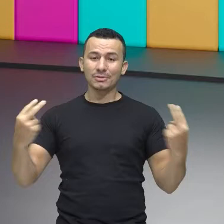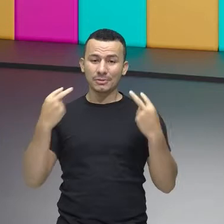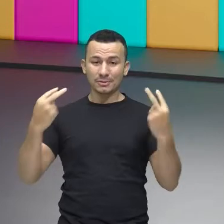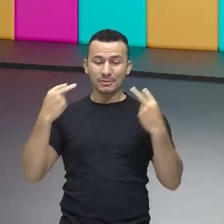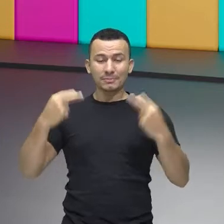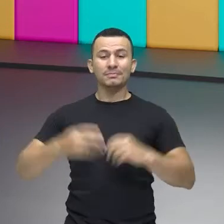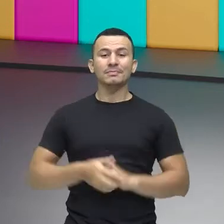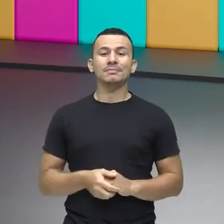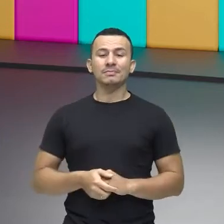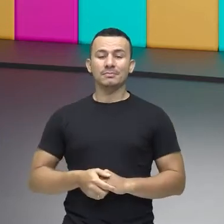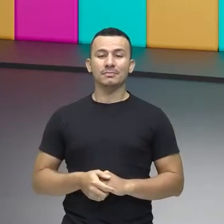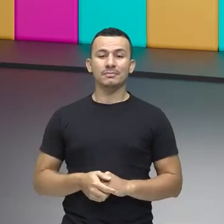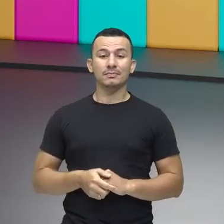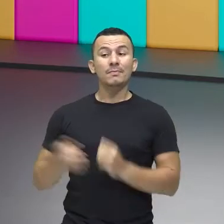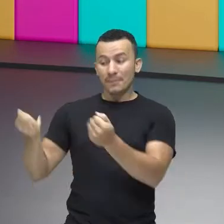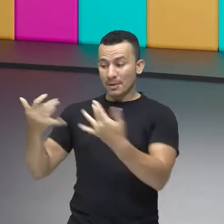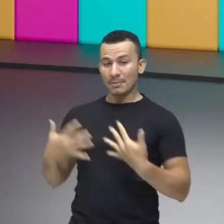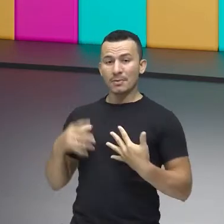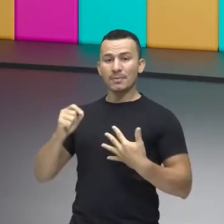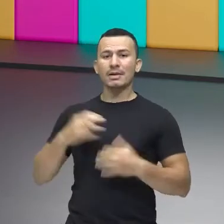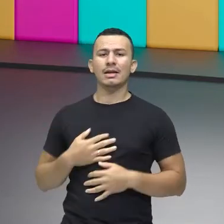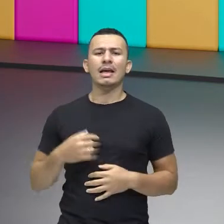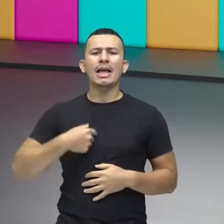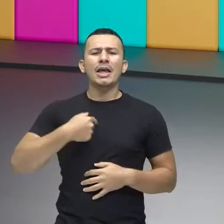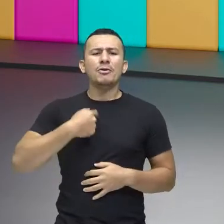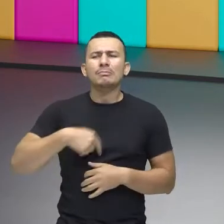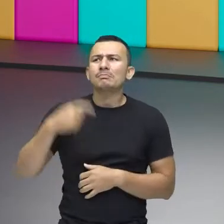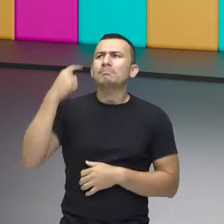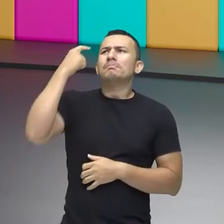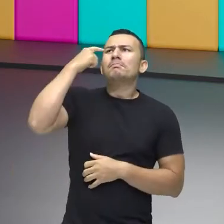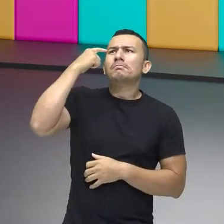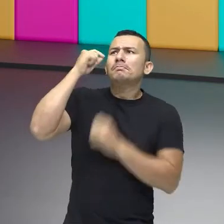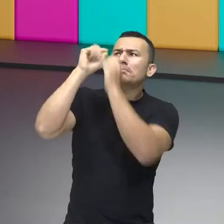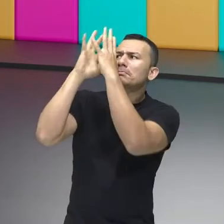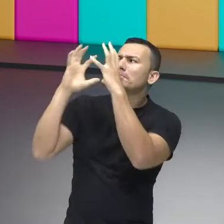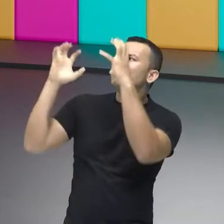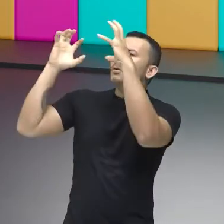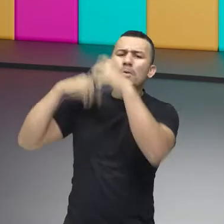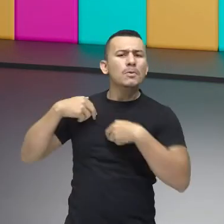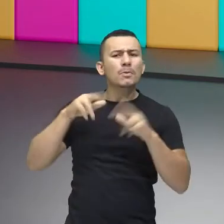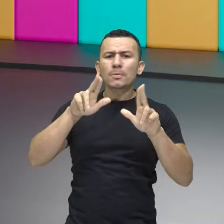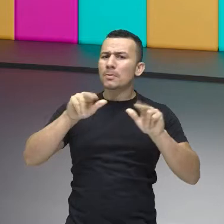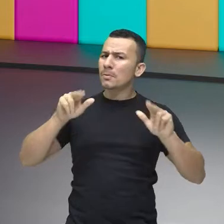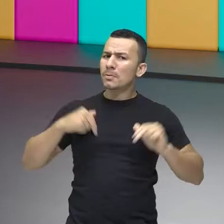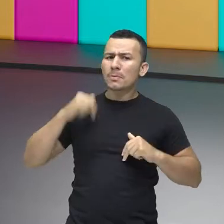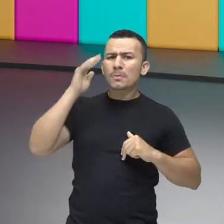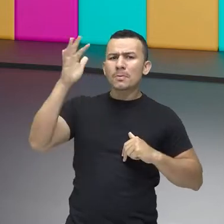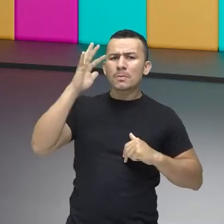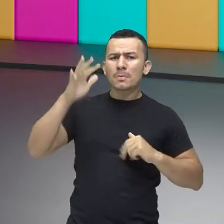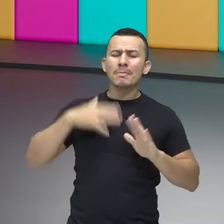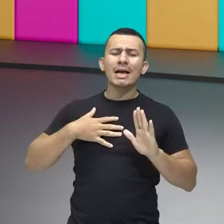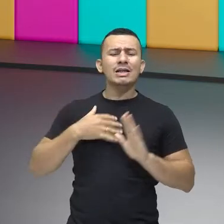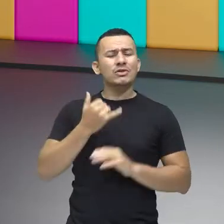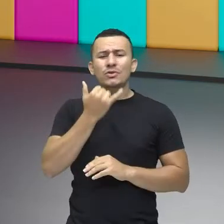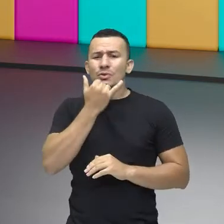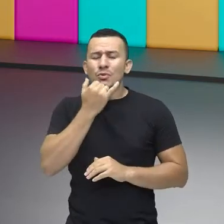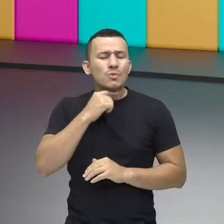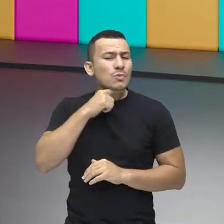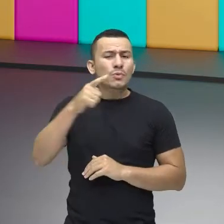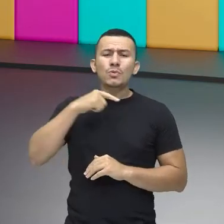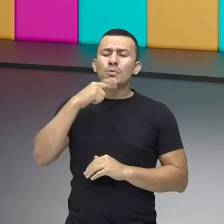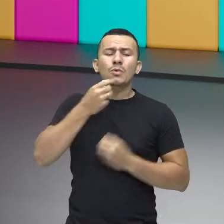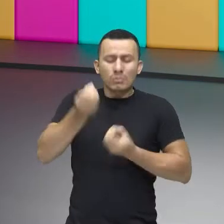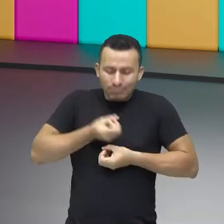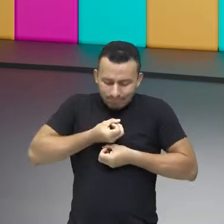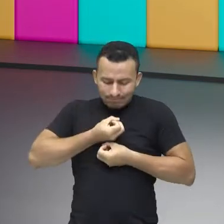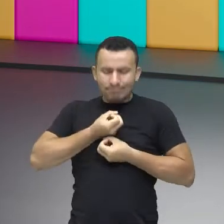Obrigado, Ludmila. E ela diz assim, eu nunca parei para pensar nisso, mas acho que eu não consigo expressar, né?